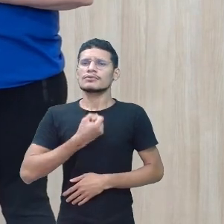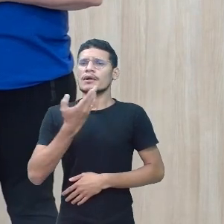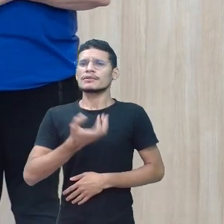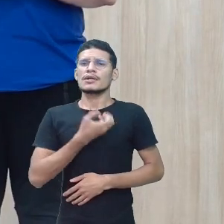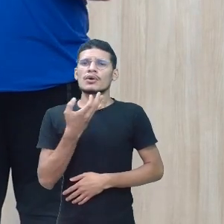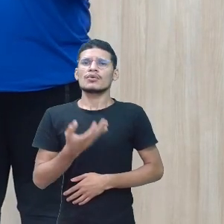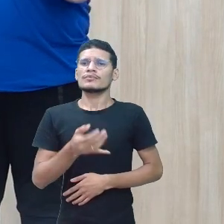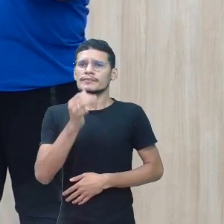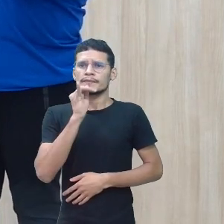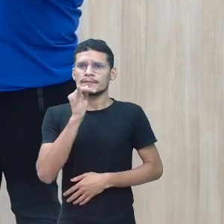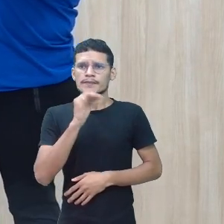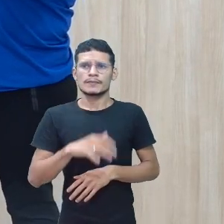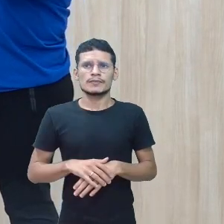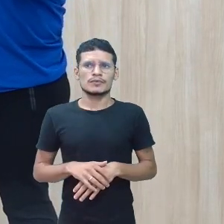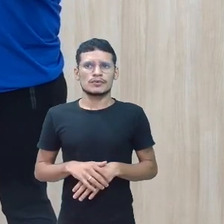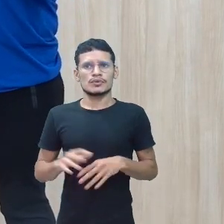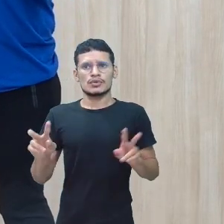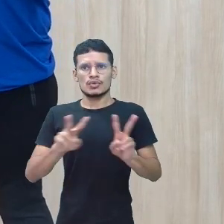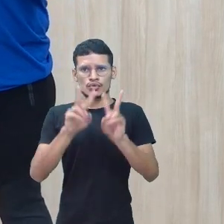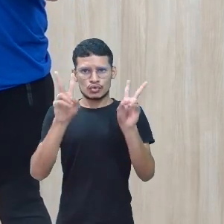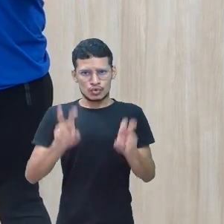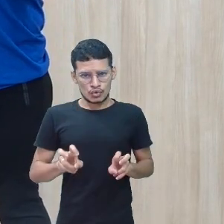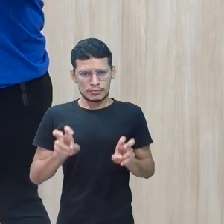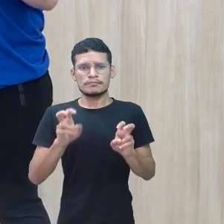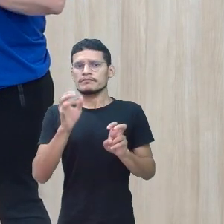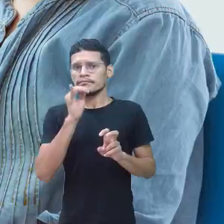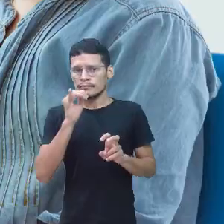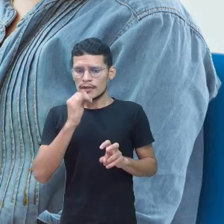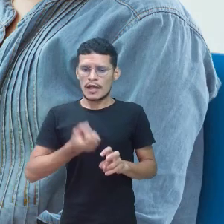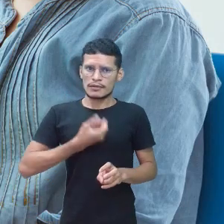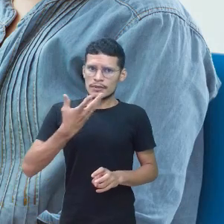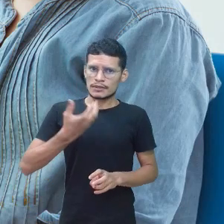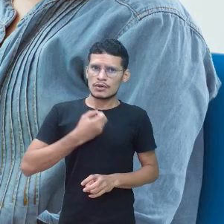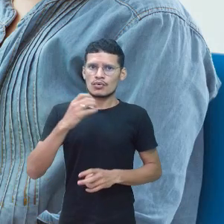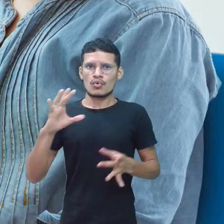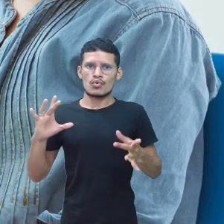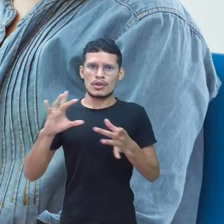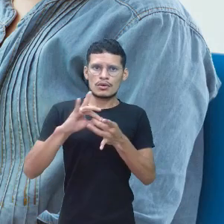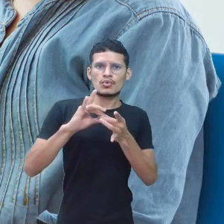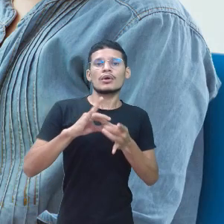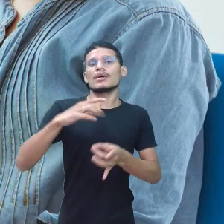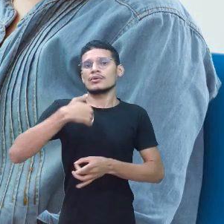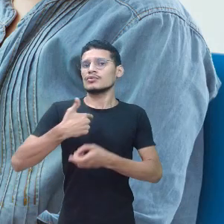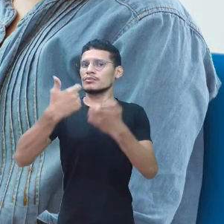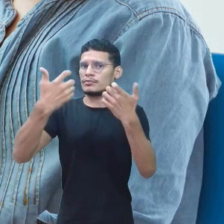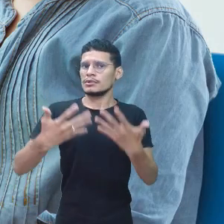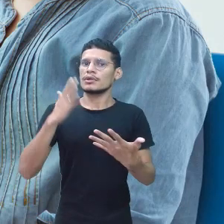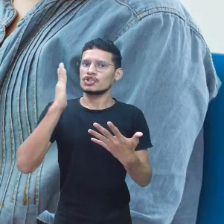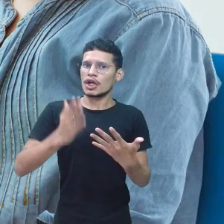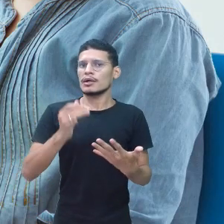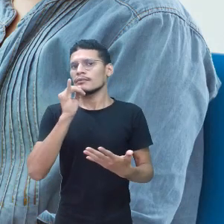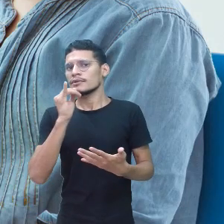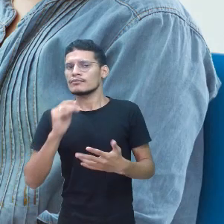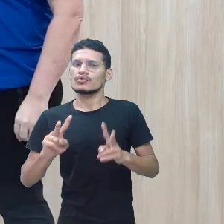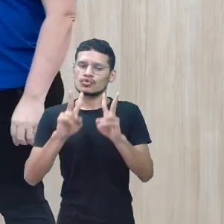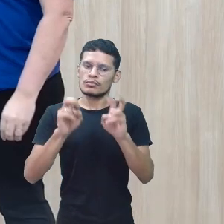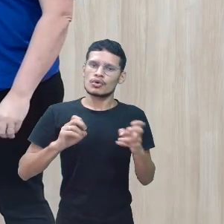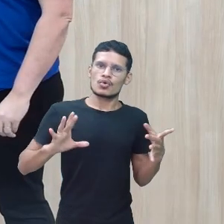expressão, sobre expressões conectoras? Eu falei com vocês sobre